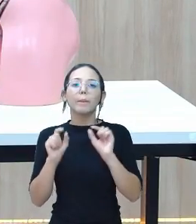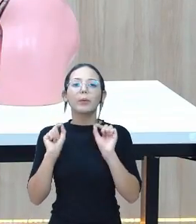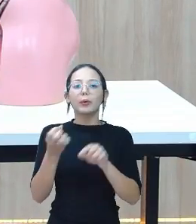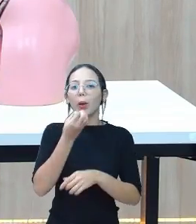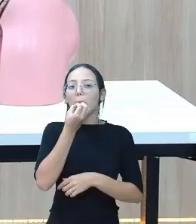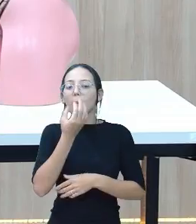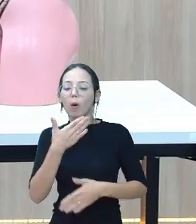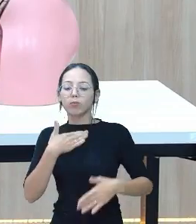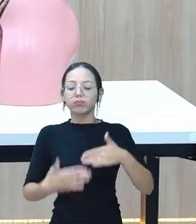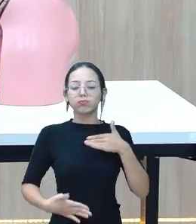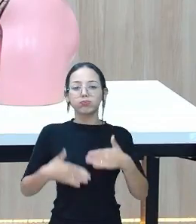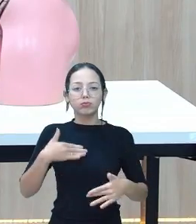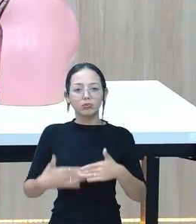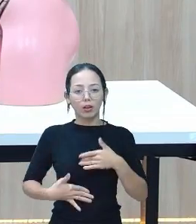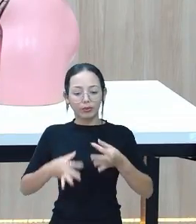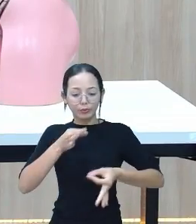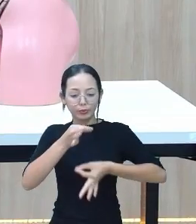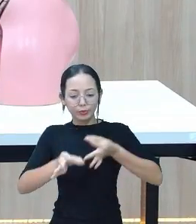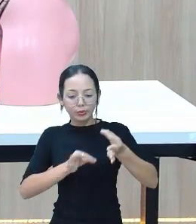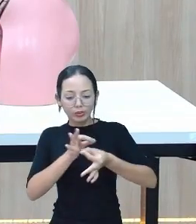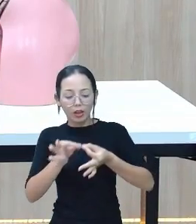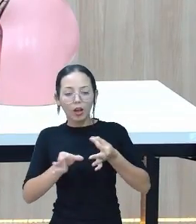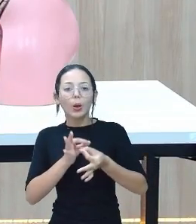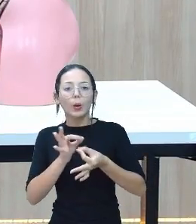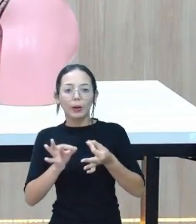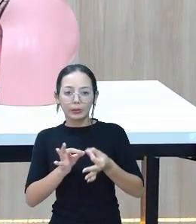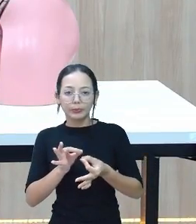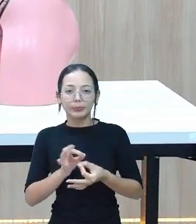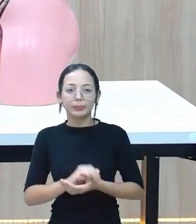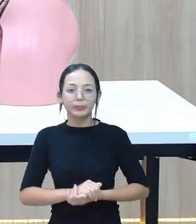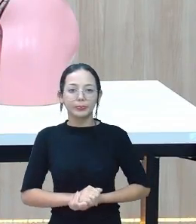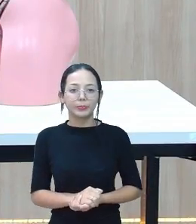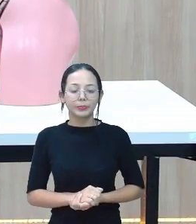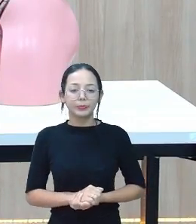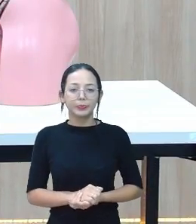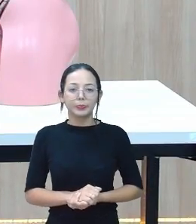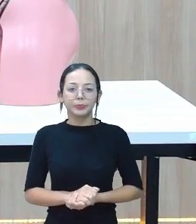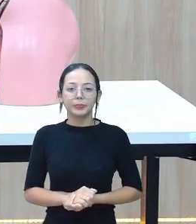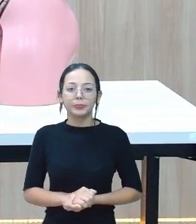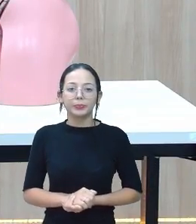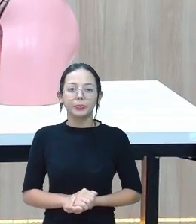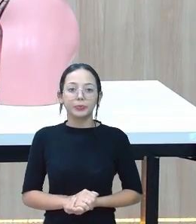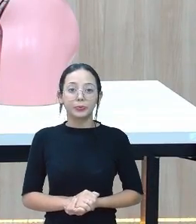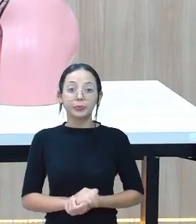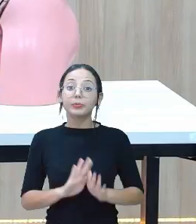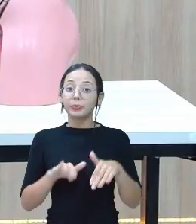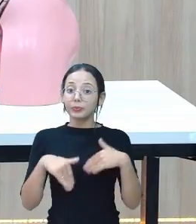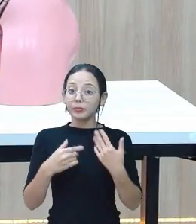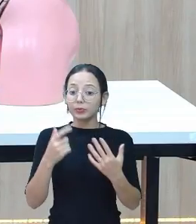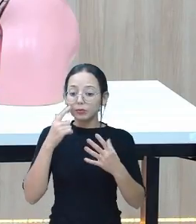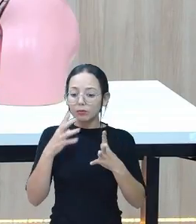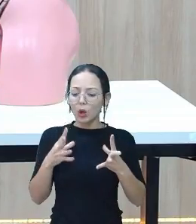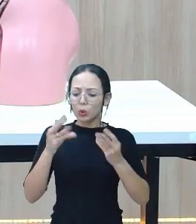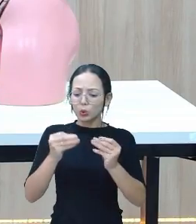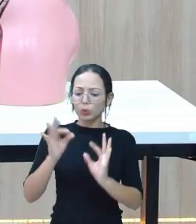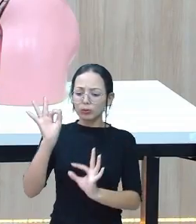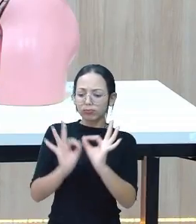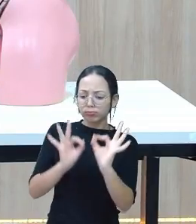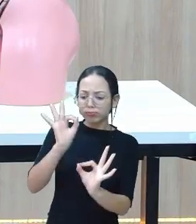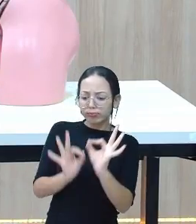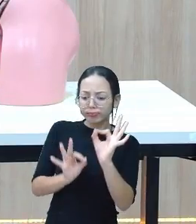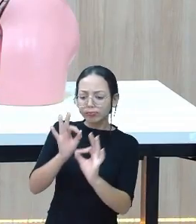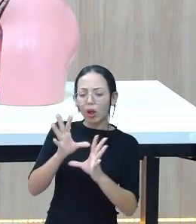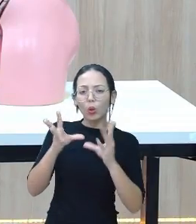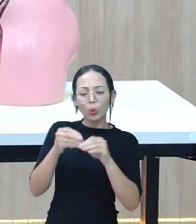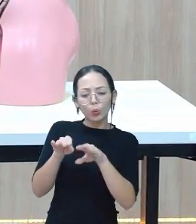bom funcionamento da célula e também do nosso organismo. Então, é tudo muito organizado,